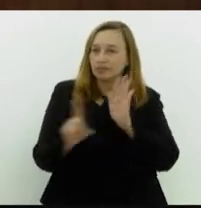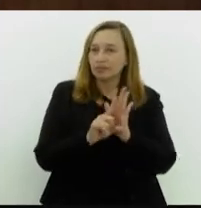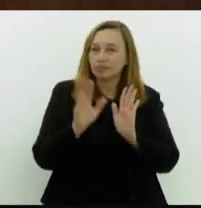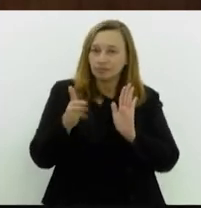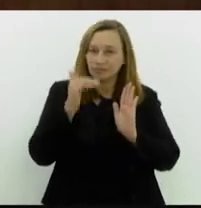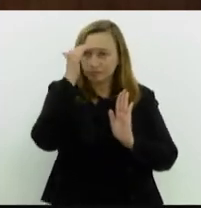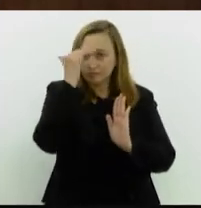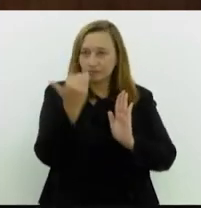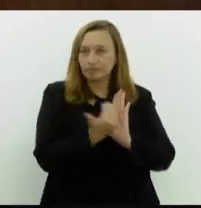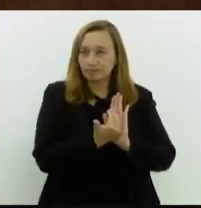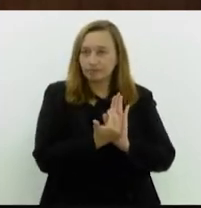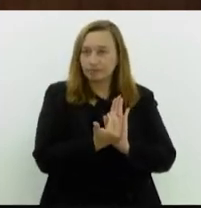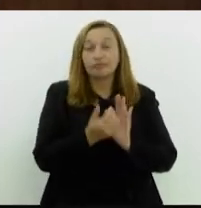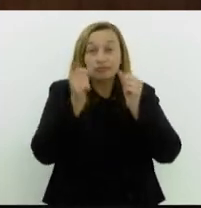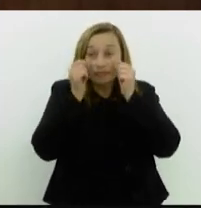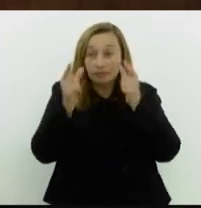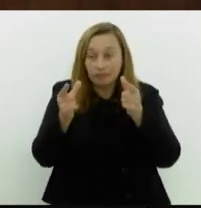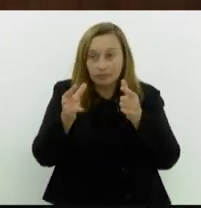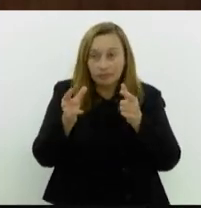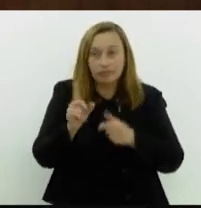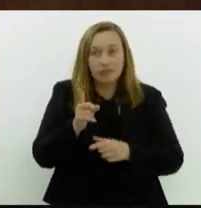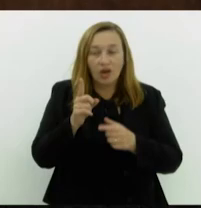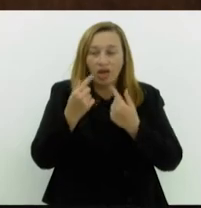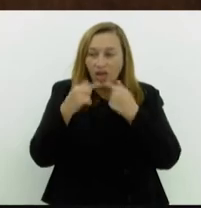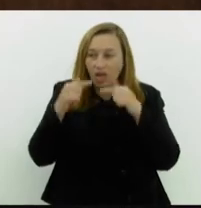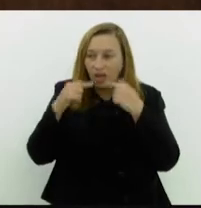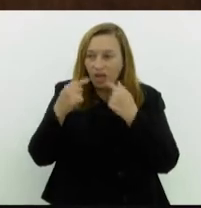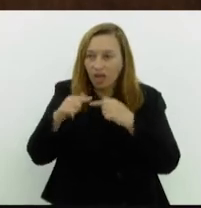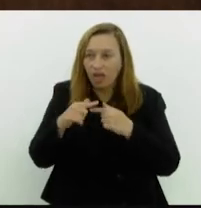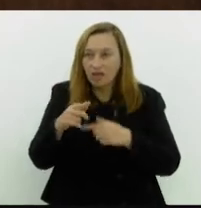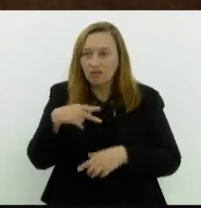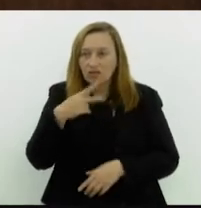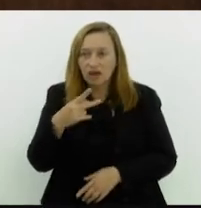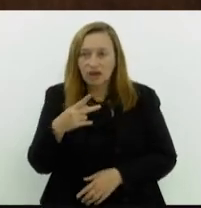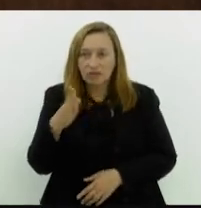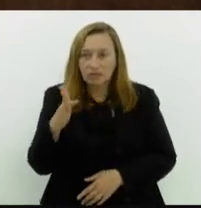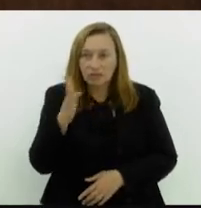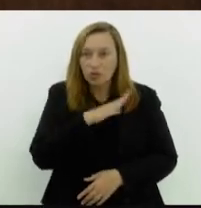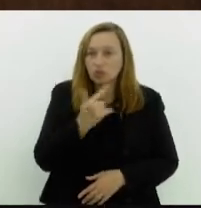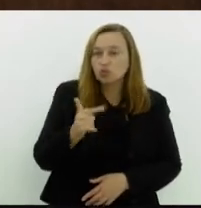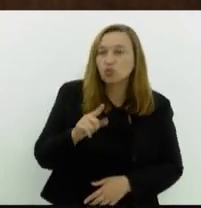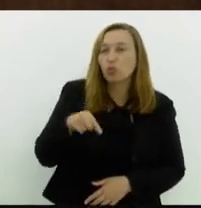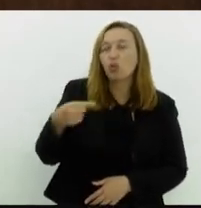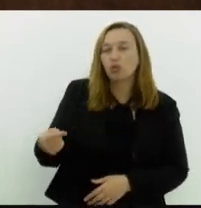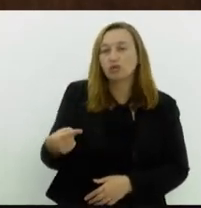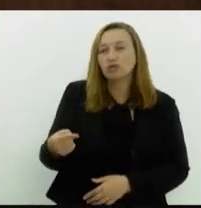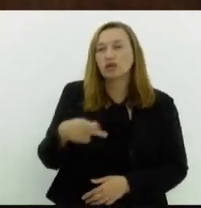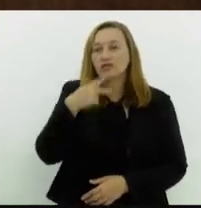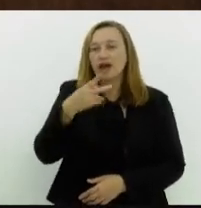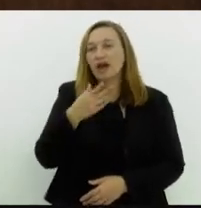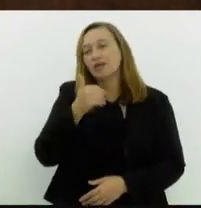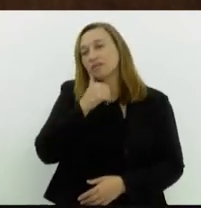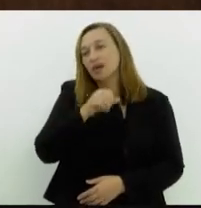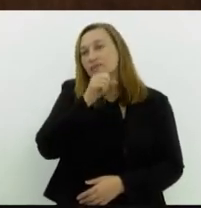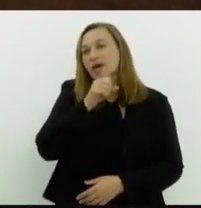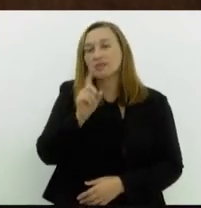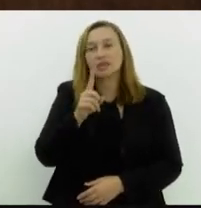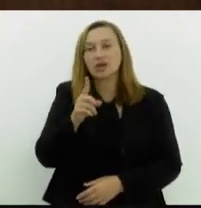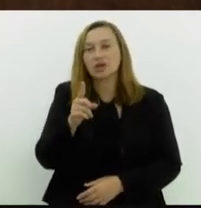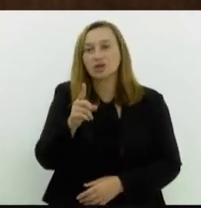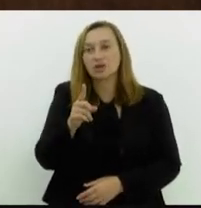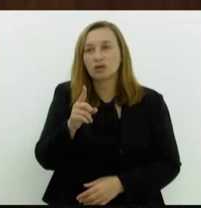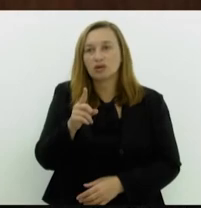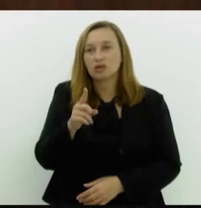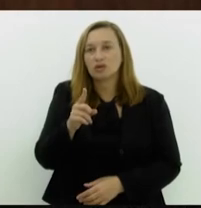valendo. Fica alerta. Não xingue, não maltrate, não, como dizia minha mamãezinha, não esculhambe